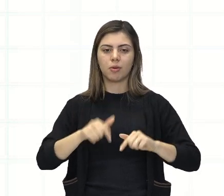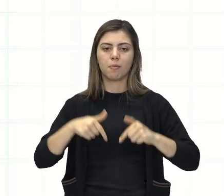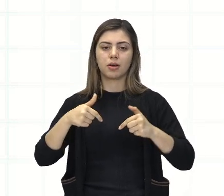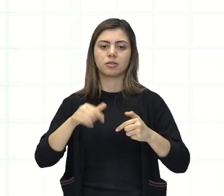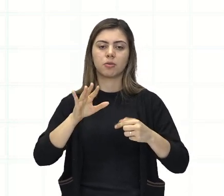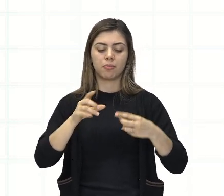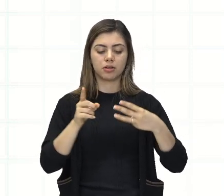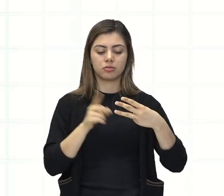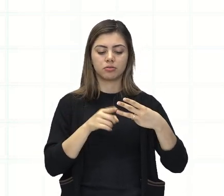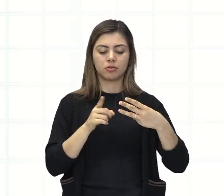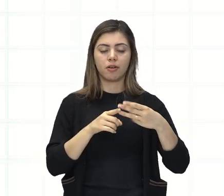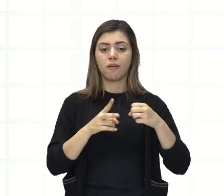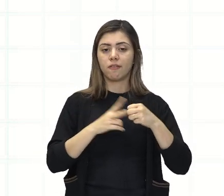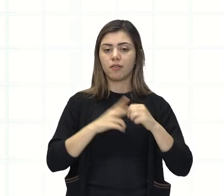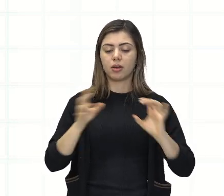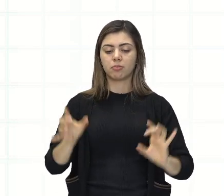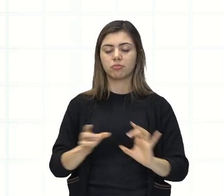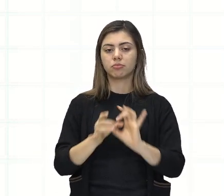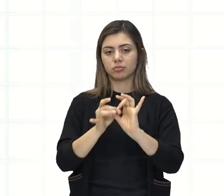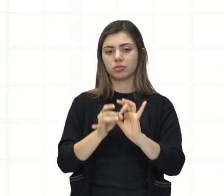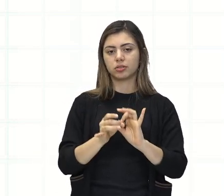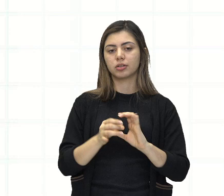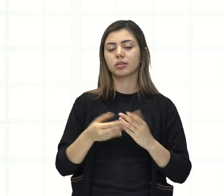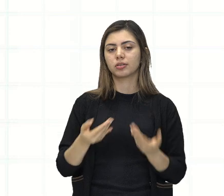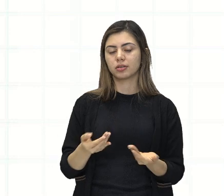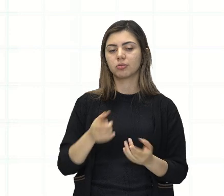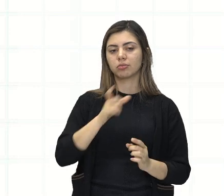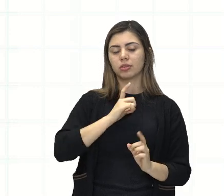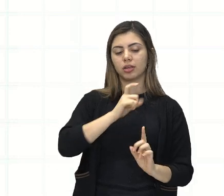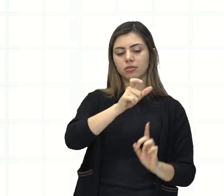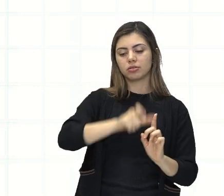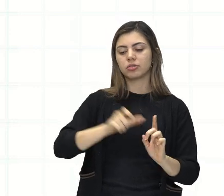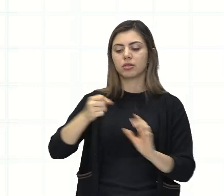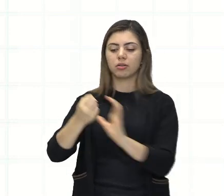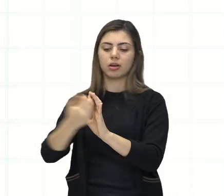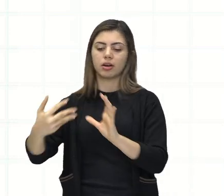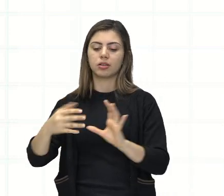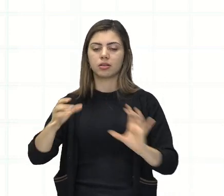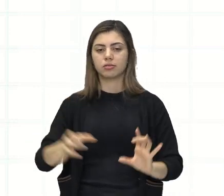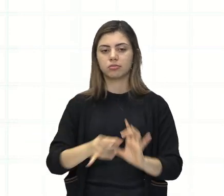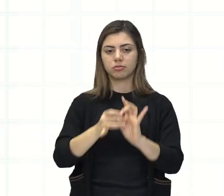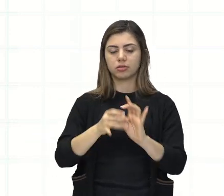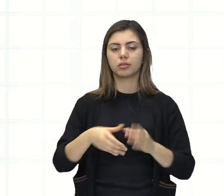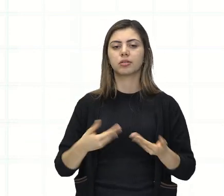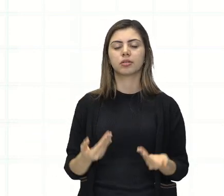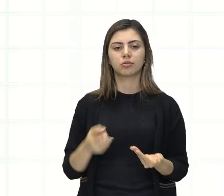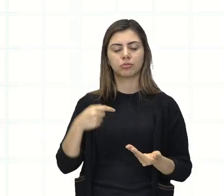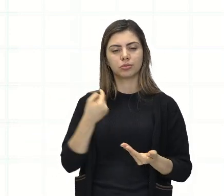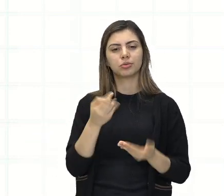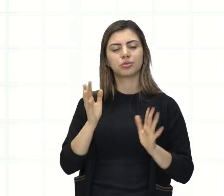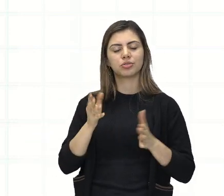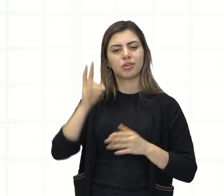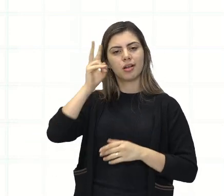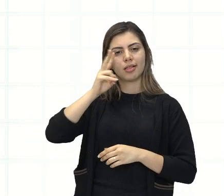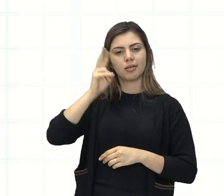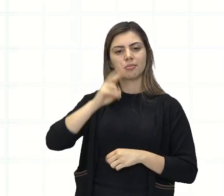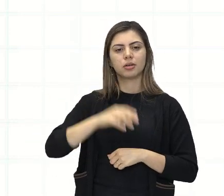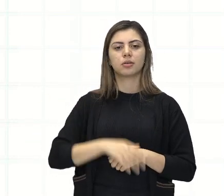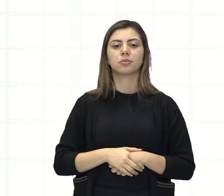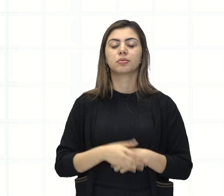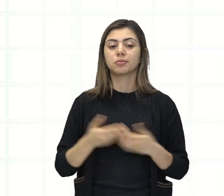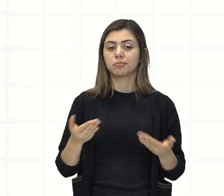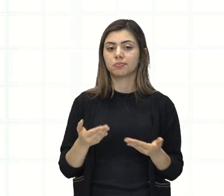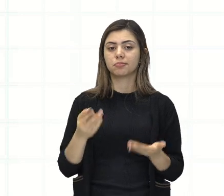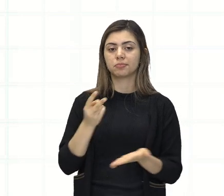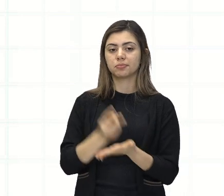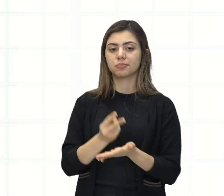vai ligar o sujeito, no caso aqui, a sua caracterização. Então, relembramos aí o conceito, vamos